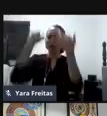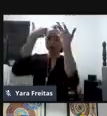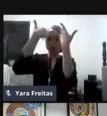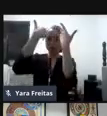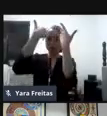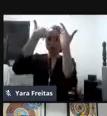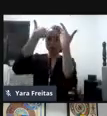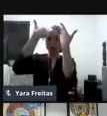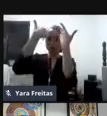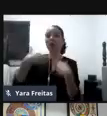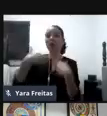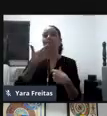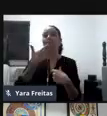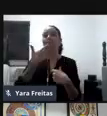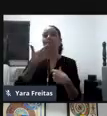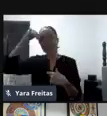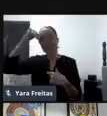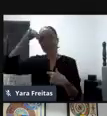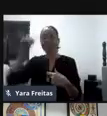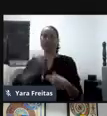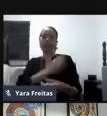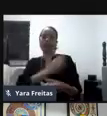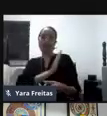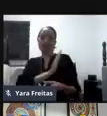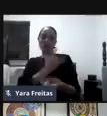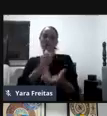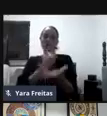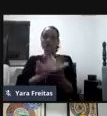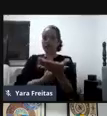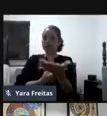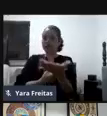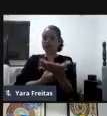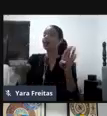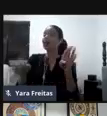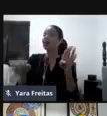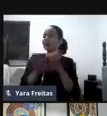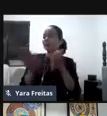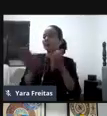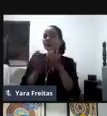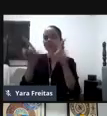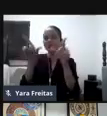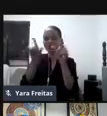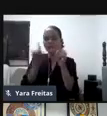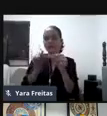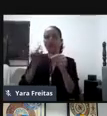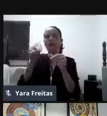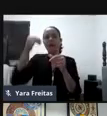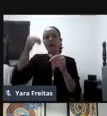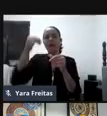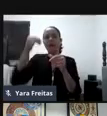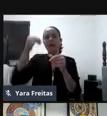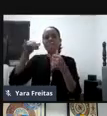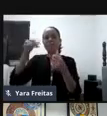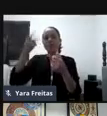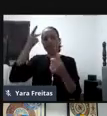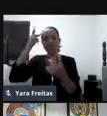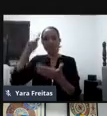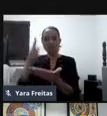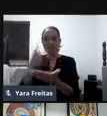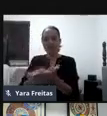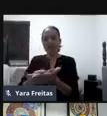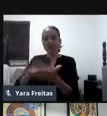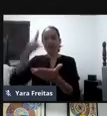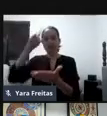reduz o fator de risco cardiovascular, como todo mundo sabe, e também reduz seu risco de ter demência,